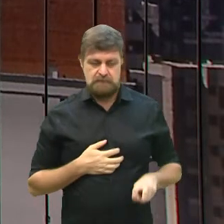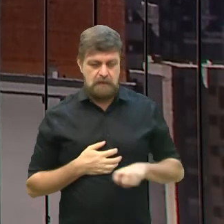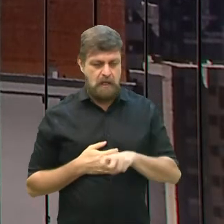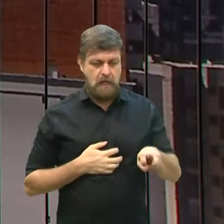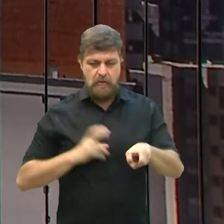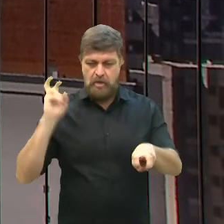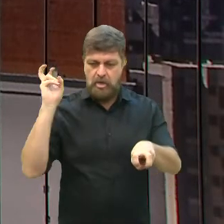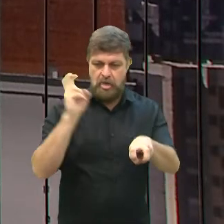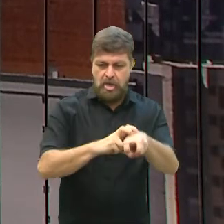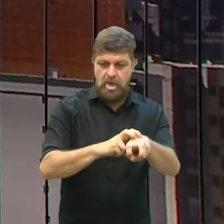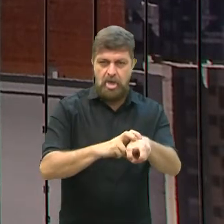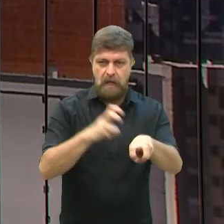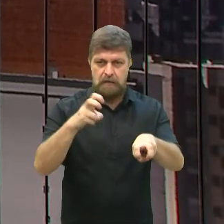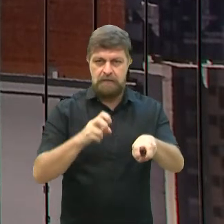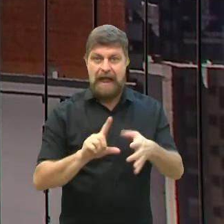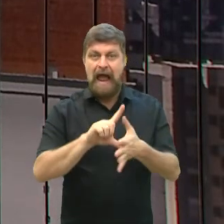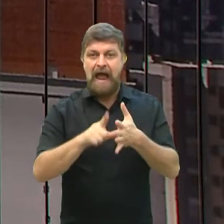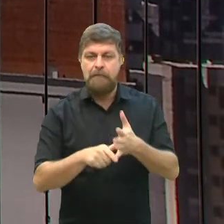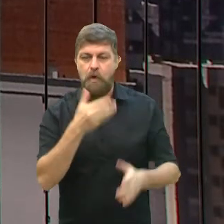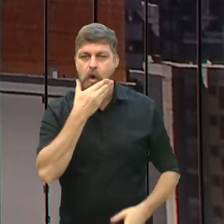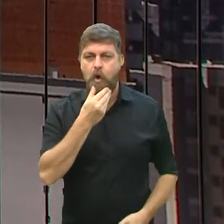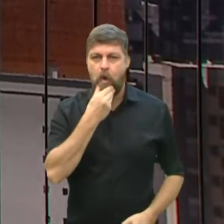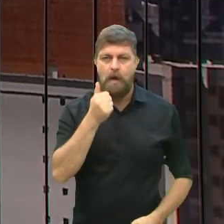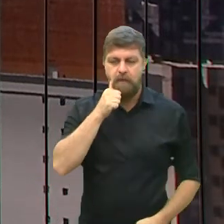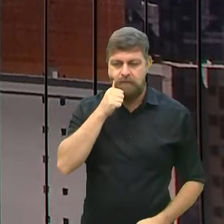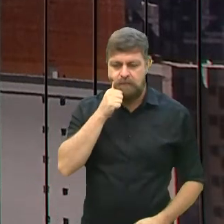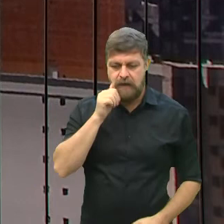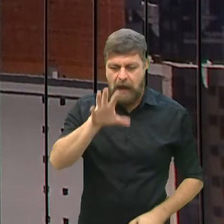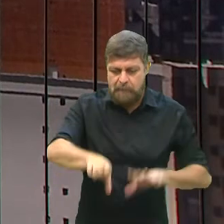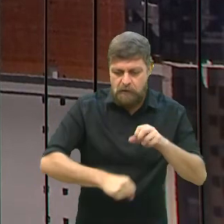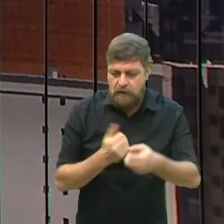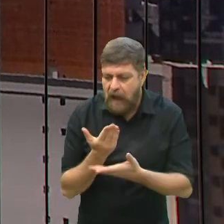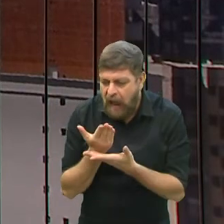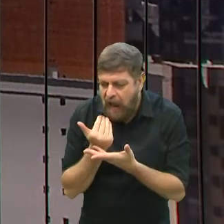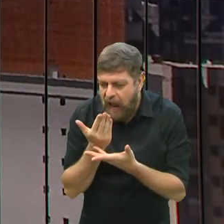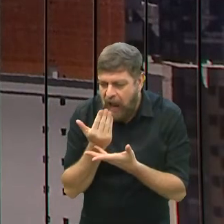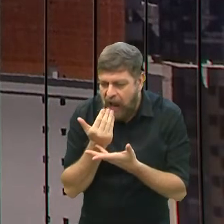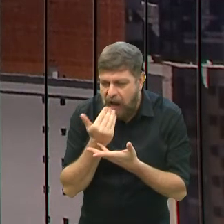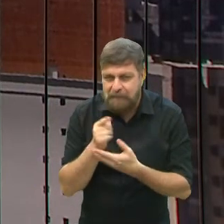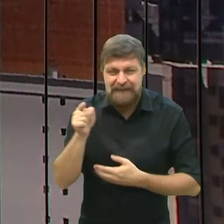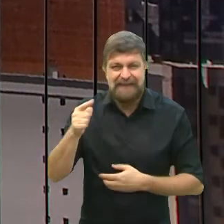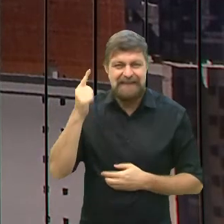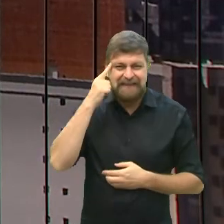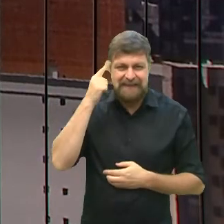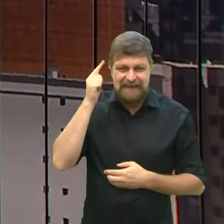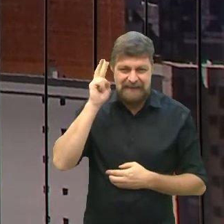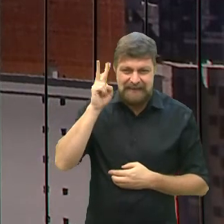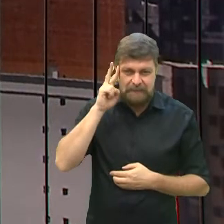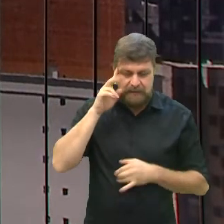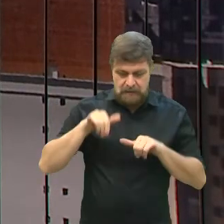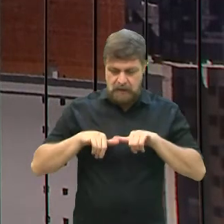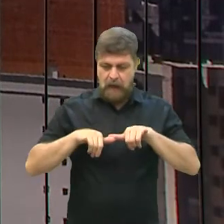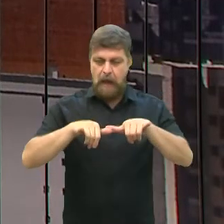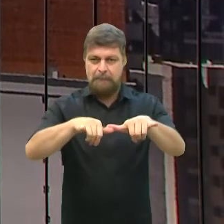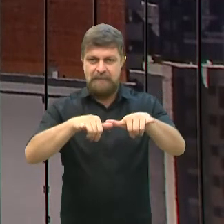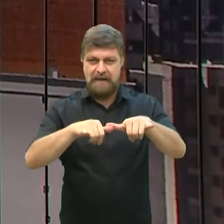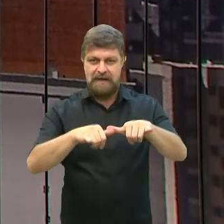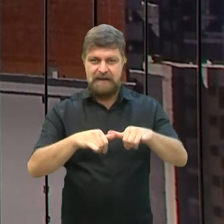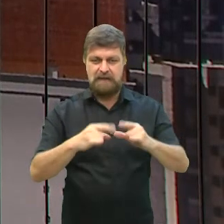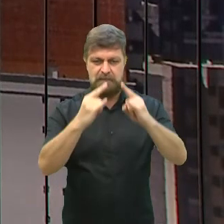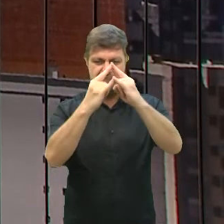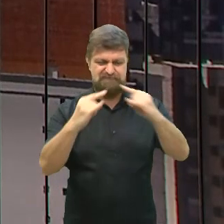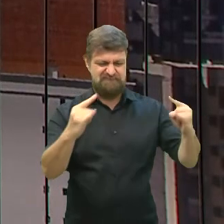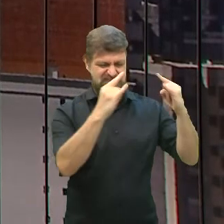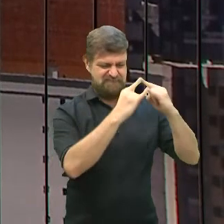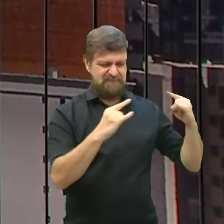aí animais que foram consumidos em natura pelo homem, aqueles mercados a céu aberto que a gente conhece, tanto